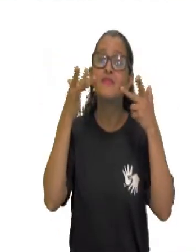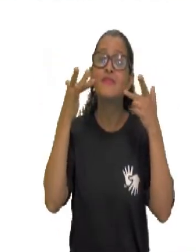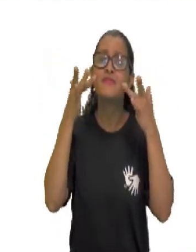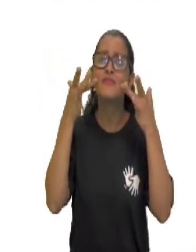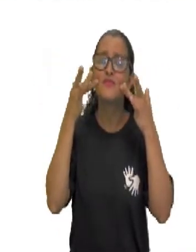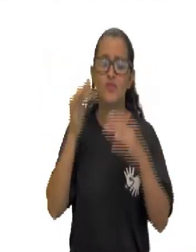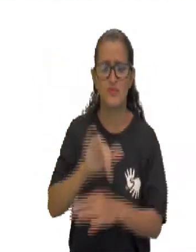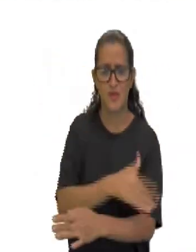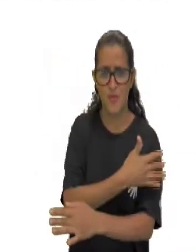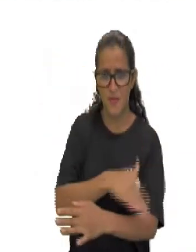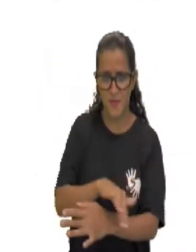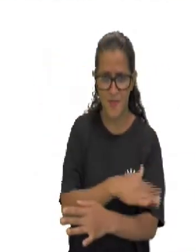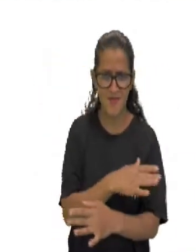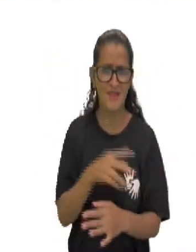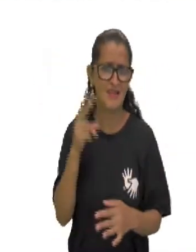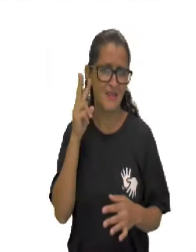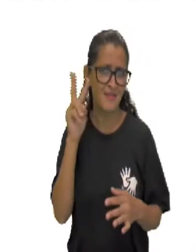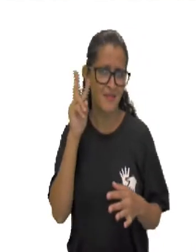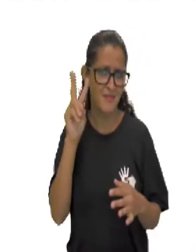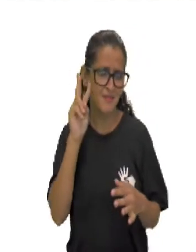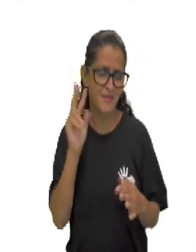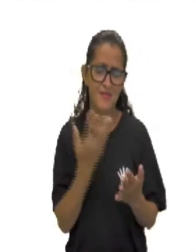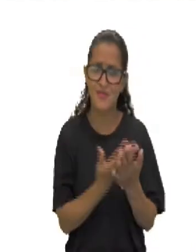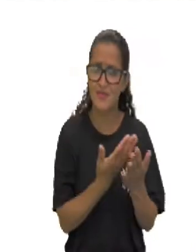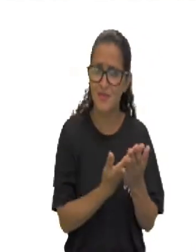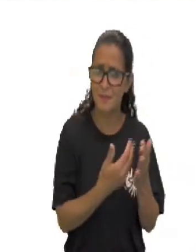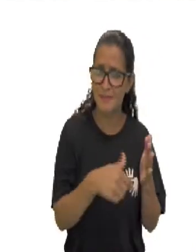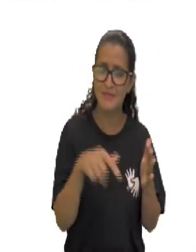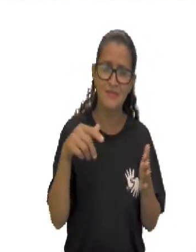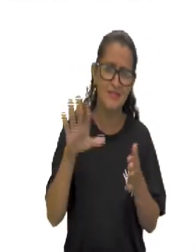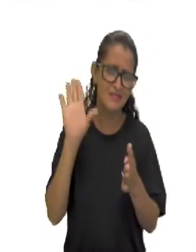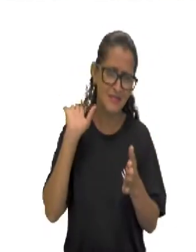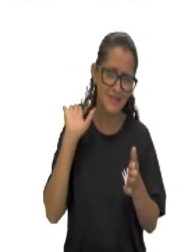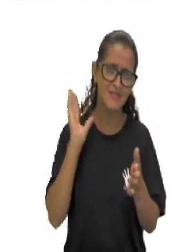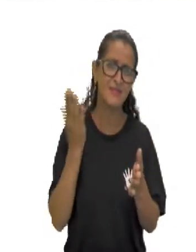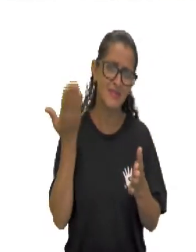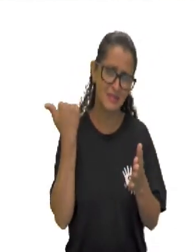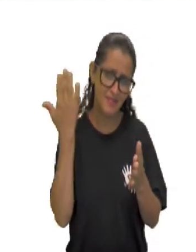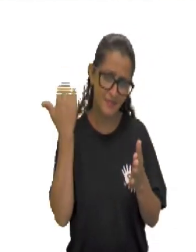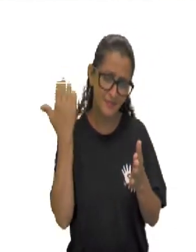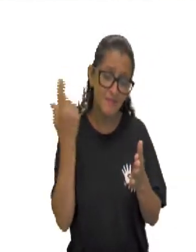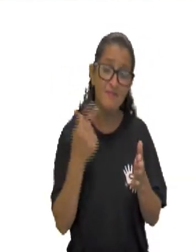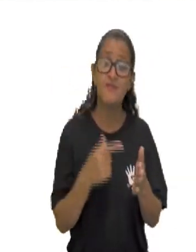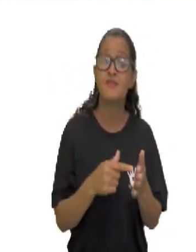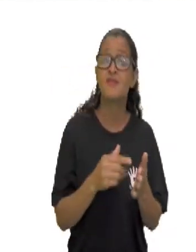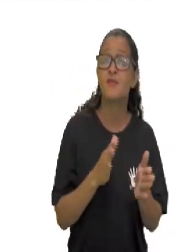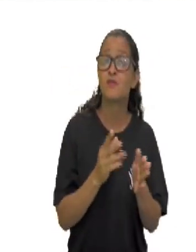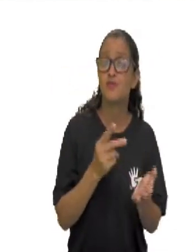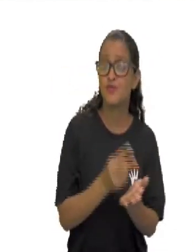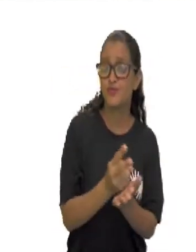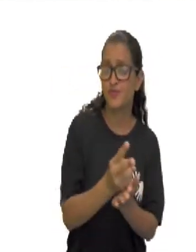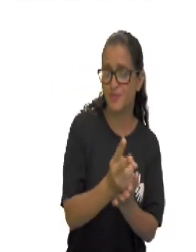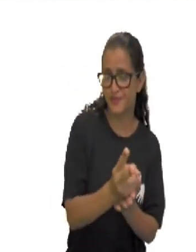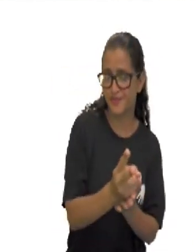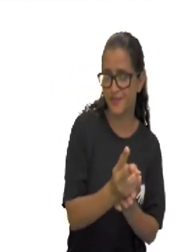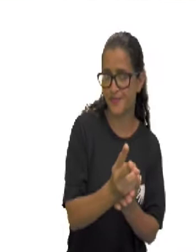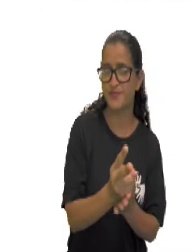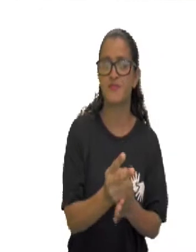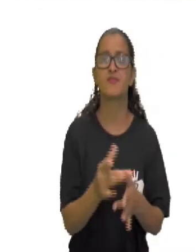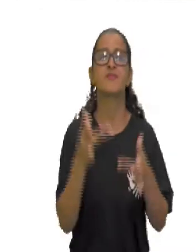aula anterior nós falamos de teatro? Isso, hoje estamos dando continuidade e vamos falar de uma das formas de